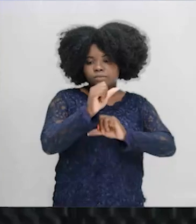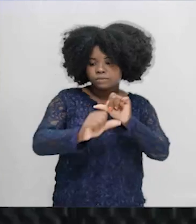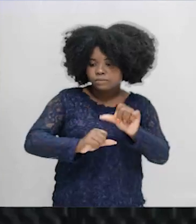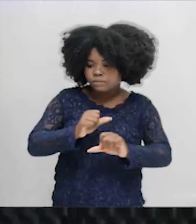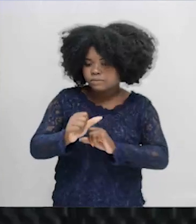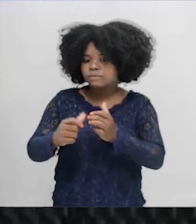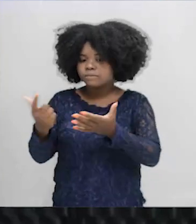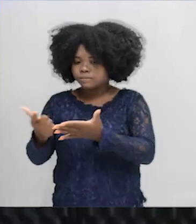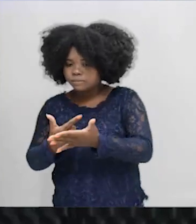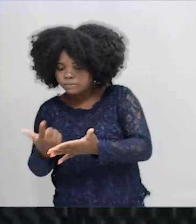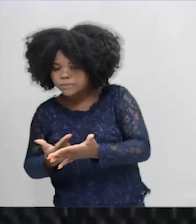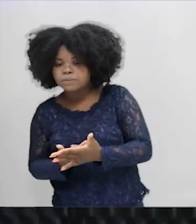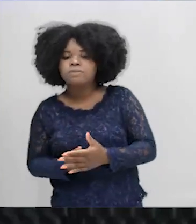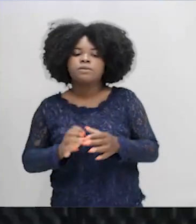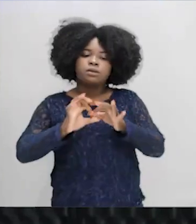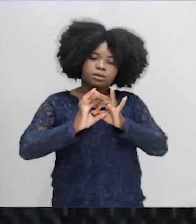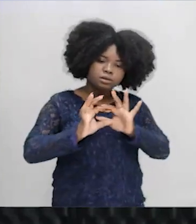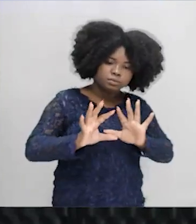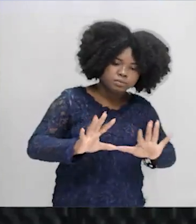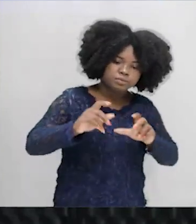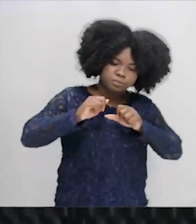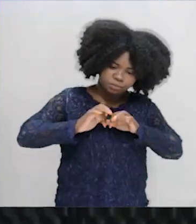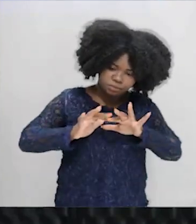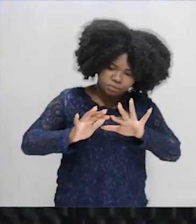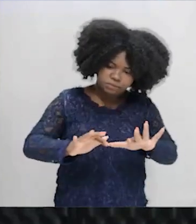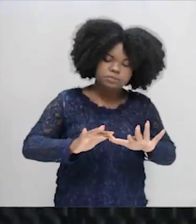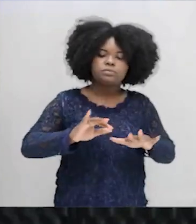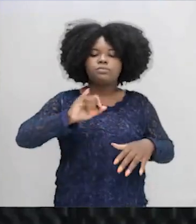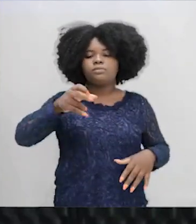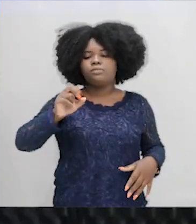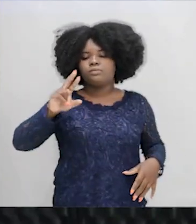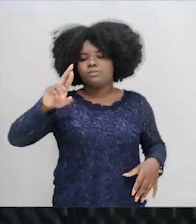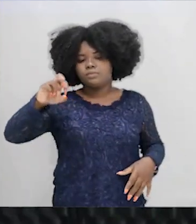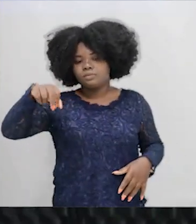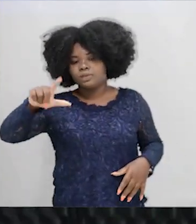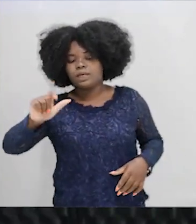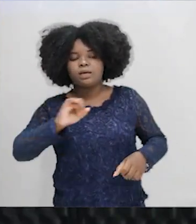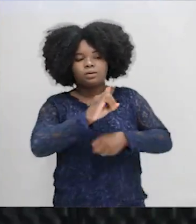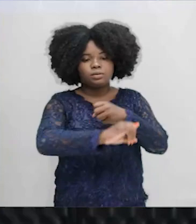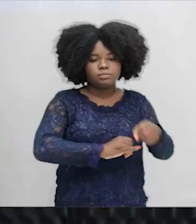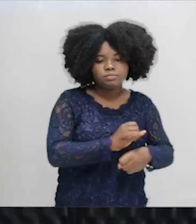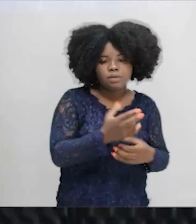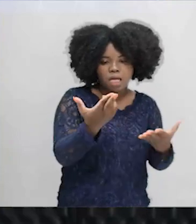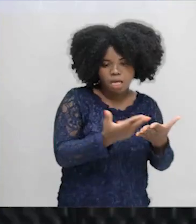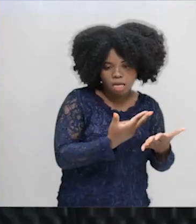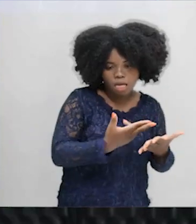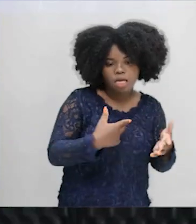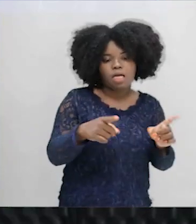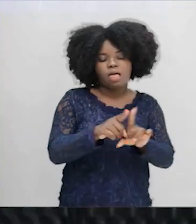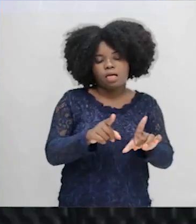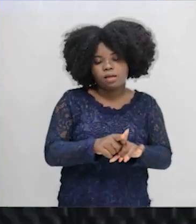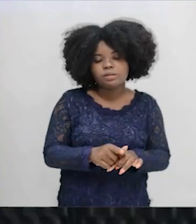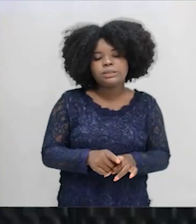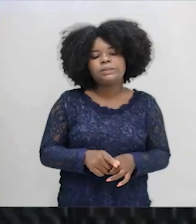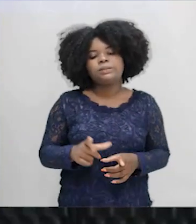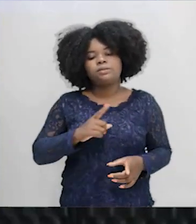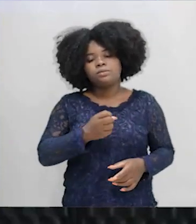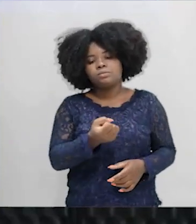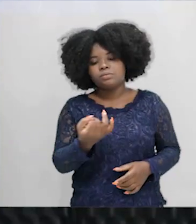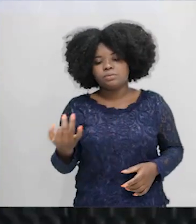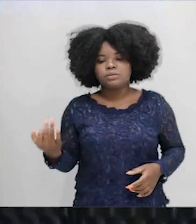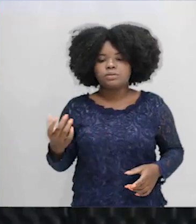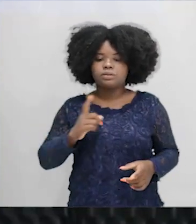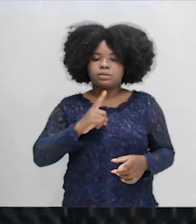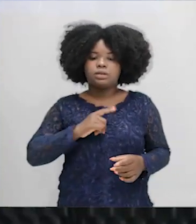se expandir para jornal, para revistas, para a internet, você já encontra isso. E aí cria uma quantidade de autonomia